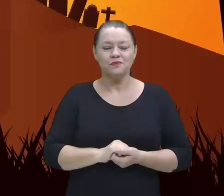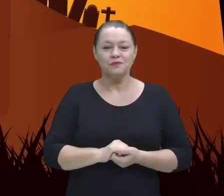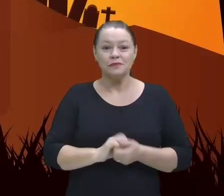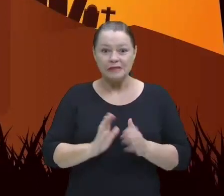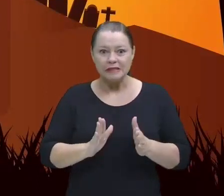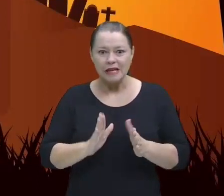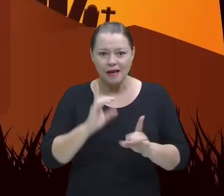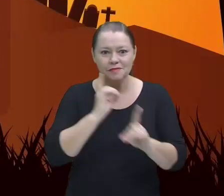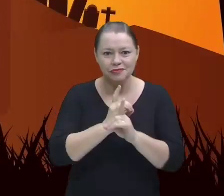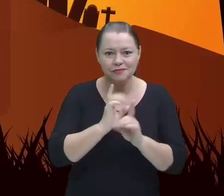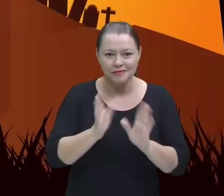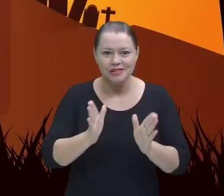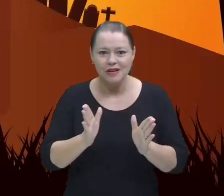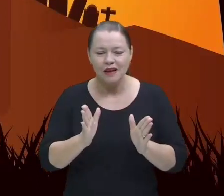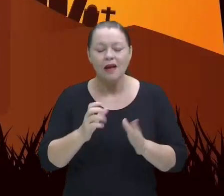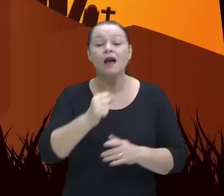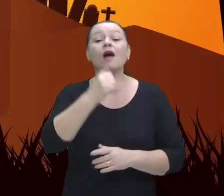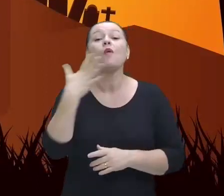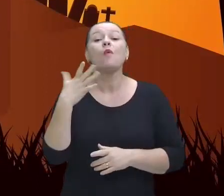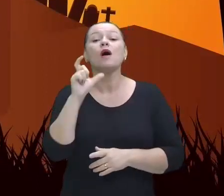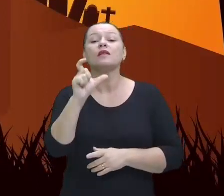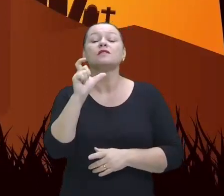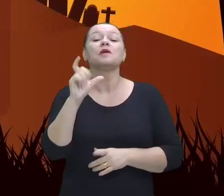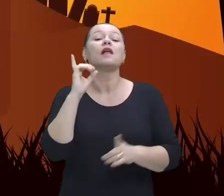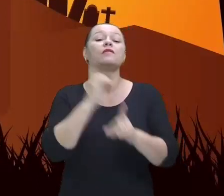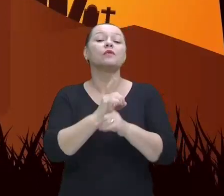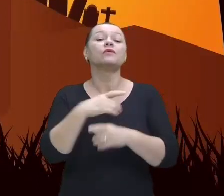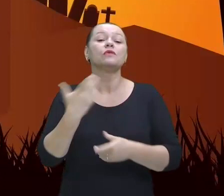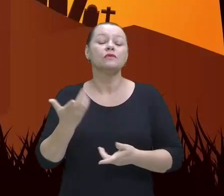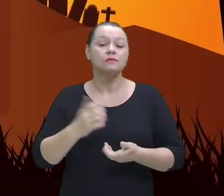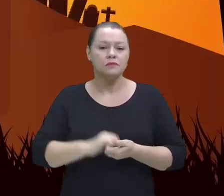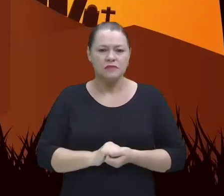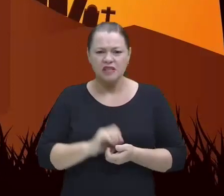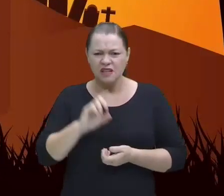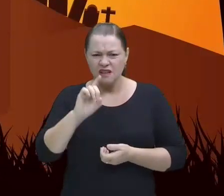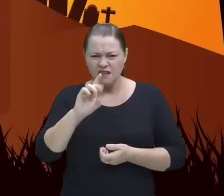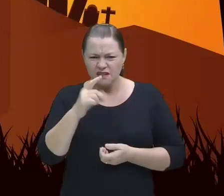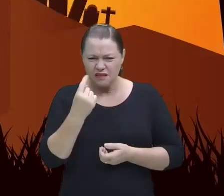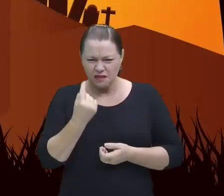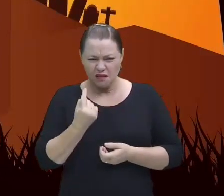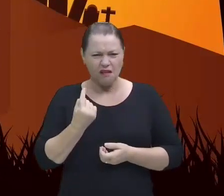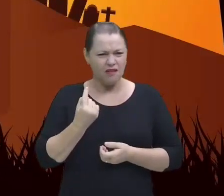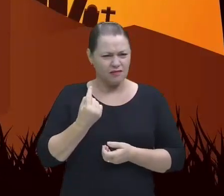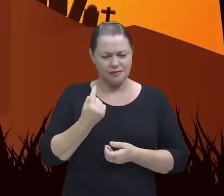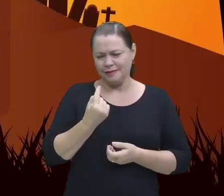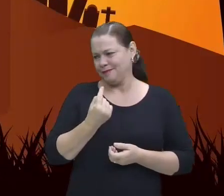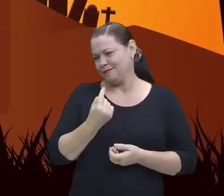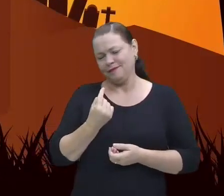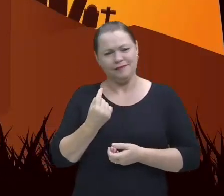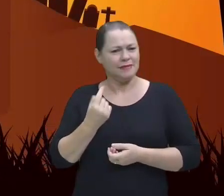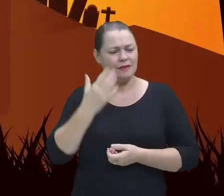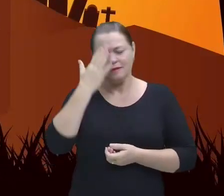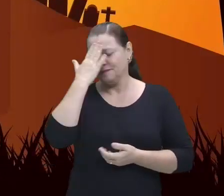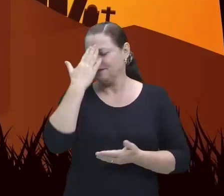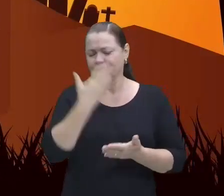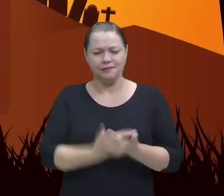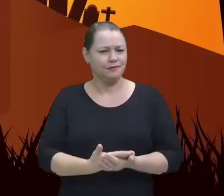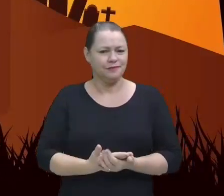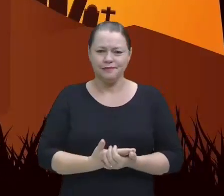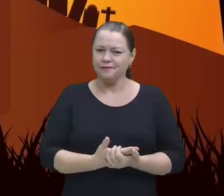Já acharam? Quantas palavras vocês acharam? Só uma? Não, não acredito. Vamos